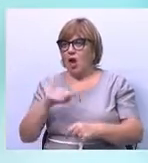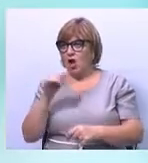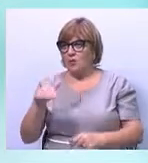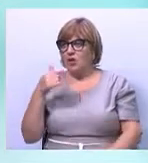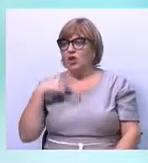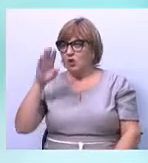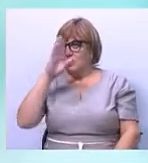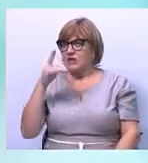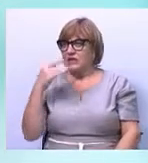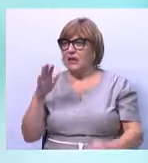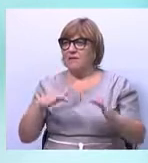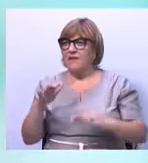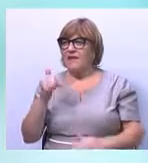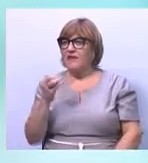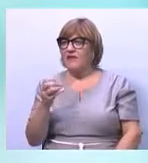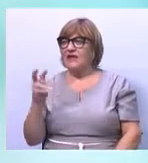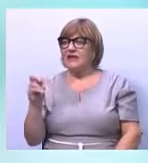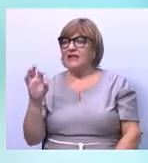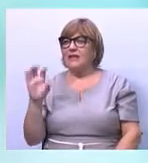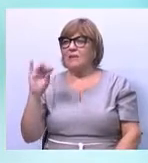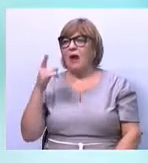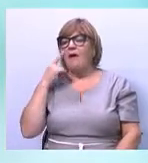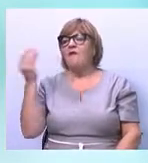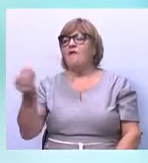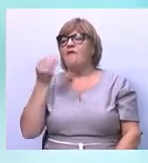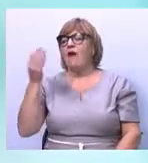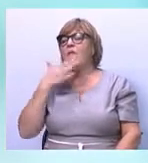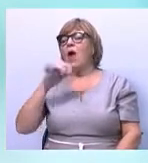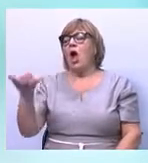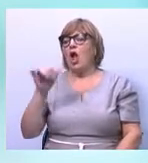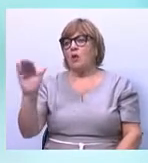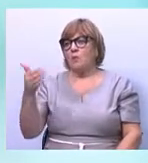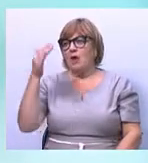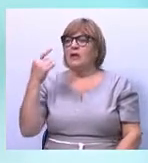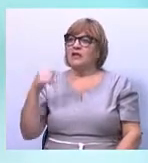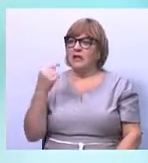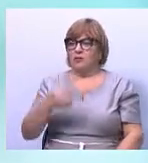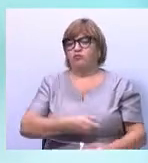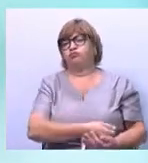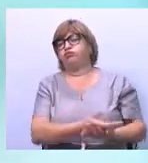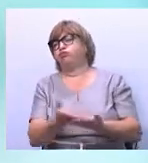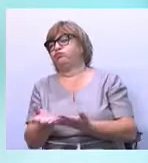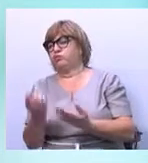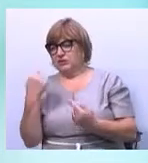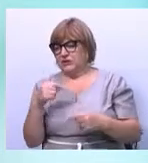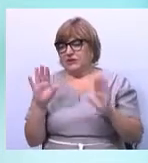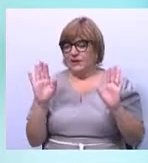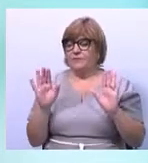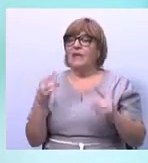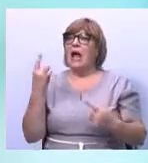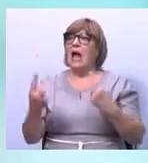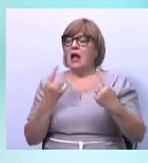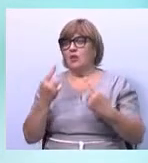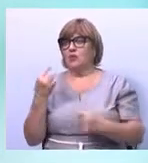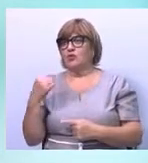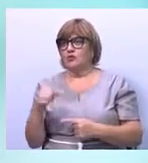sei que existem em média 20 a 30 mais conhecidos óleos essenciais, mas depois existirão muitos outros. Alguns deles